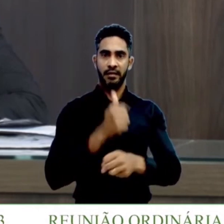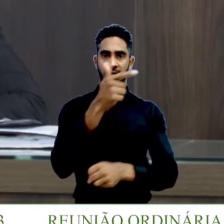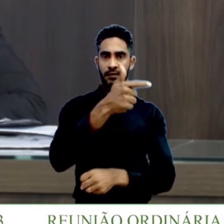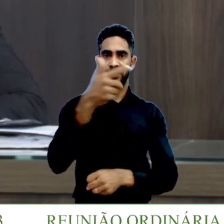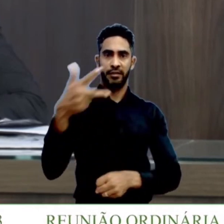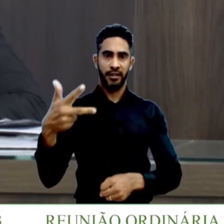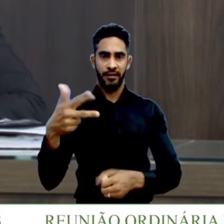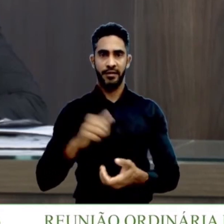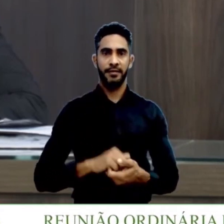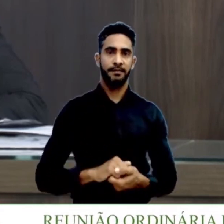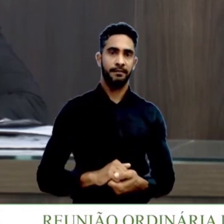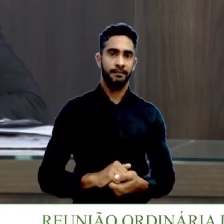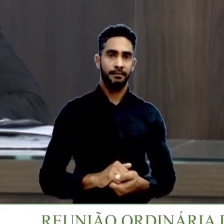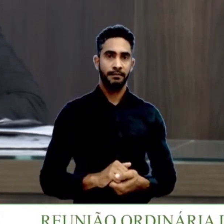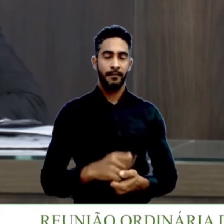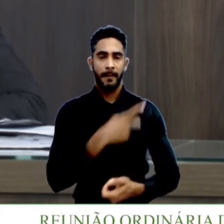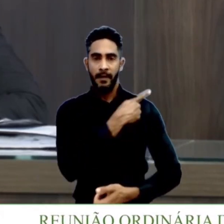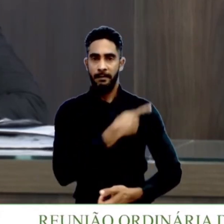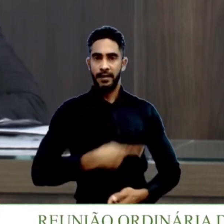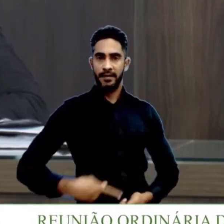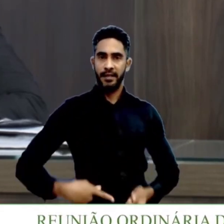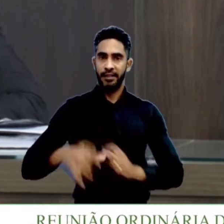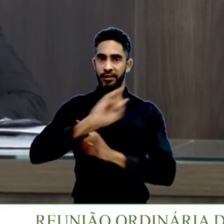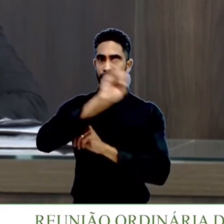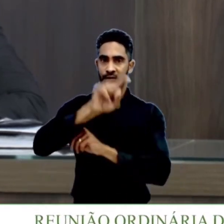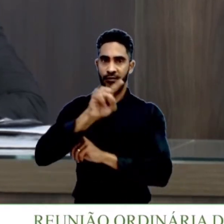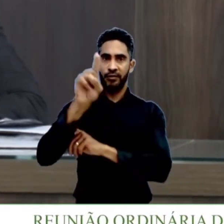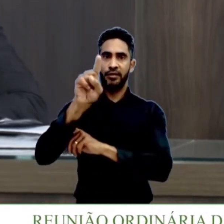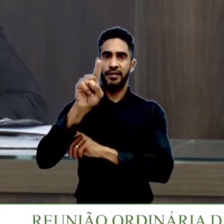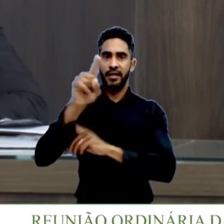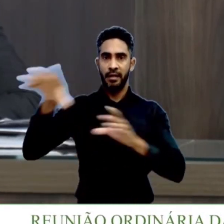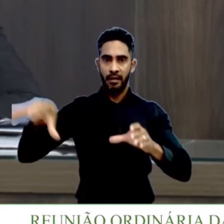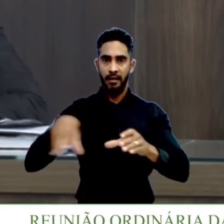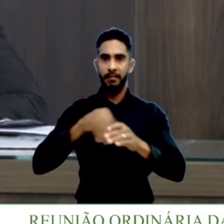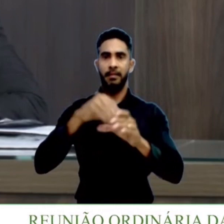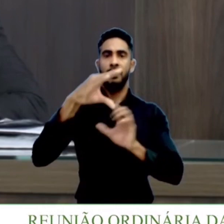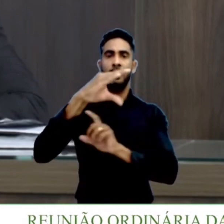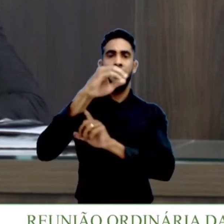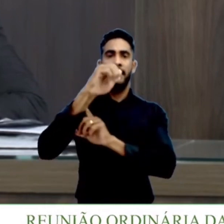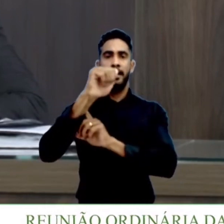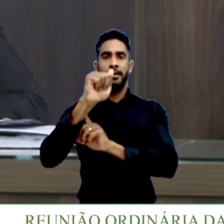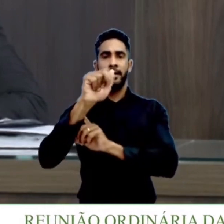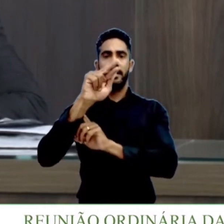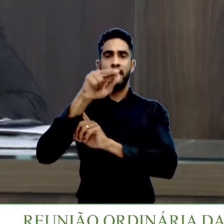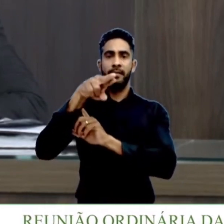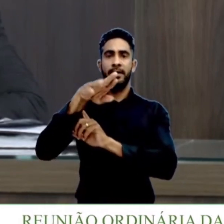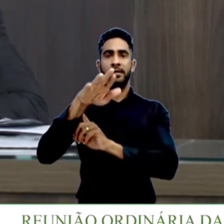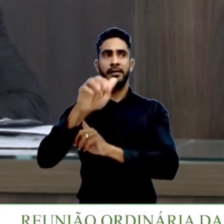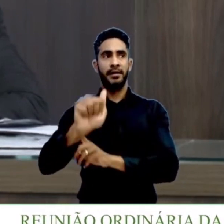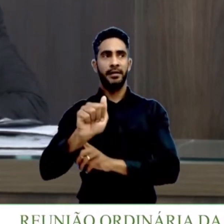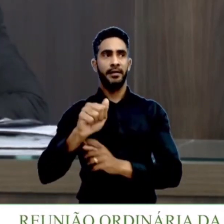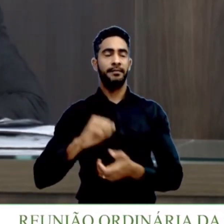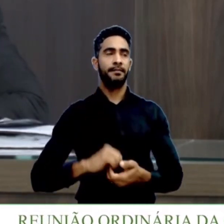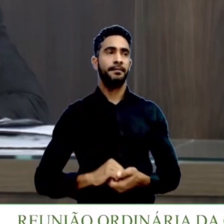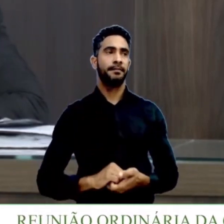2023. Presidente José Tarcísio Mendes, membro Carmelina Romana Teixeira,